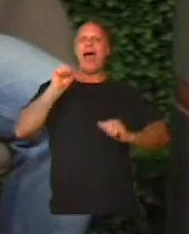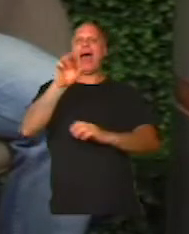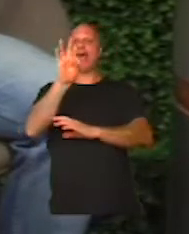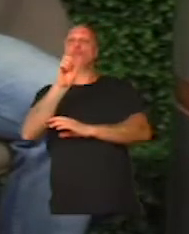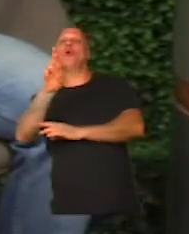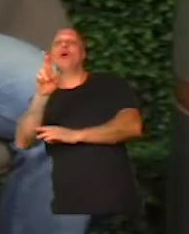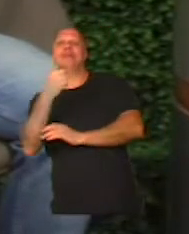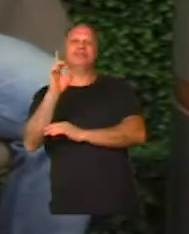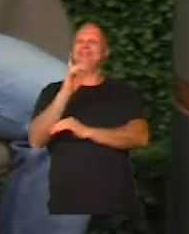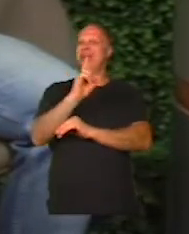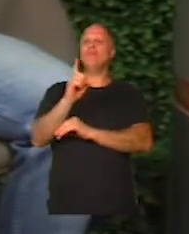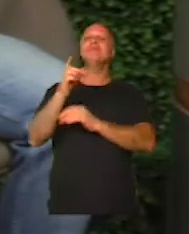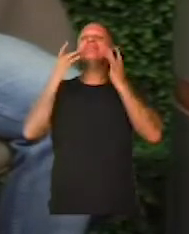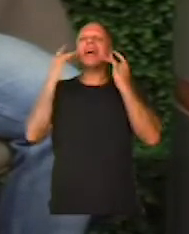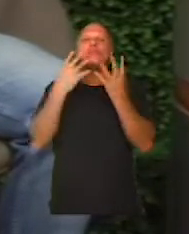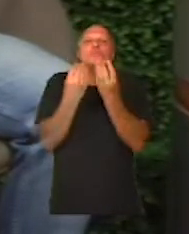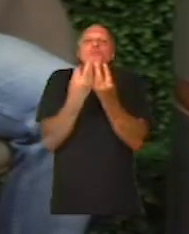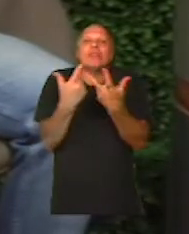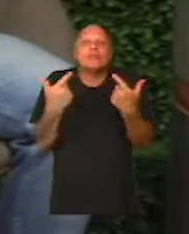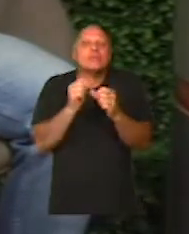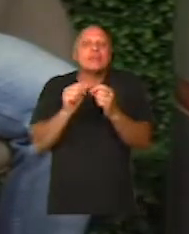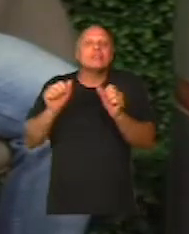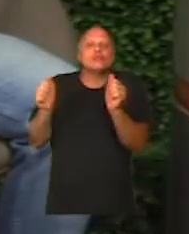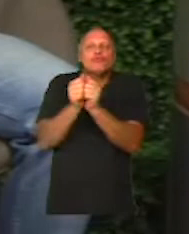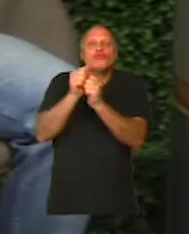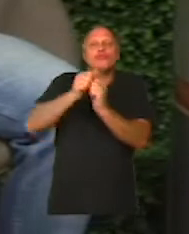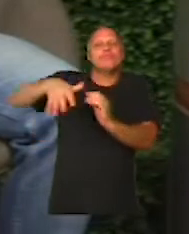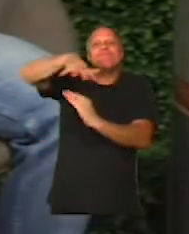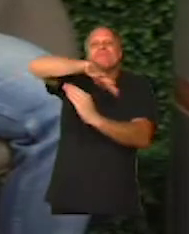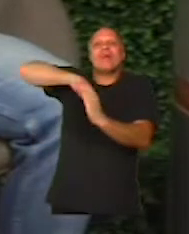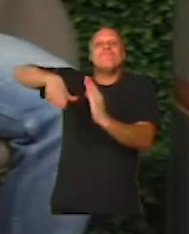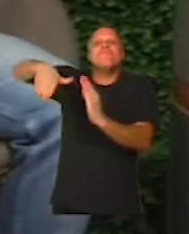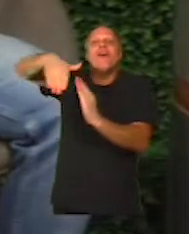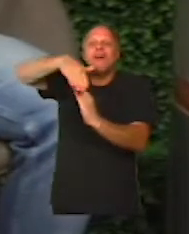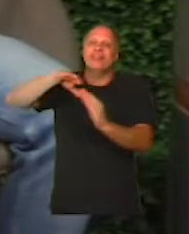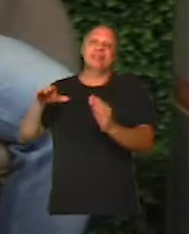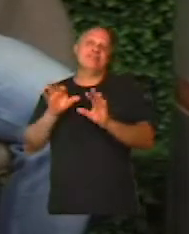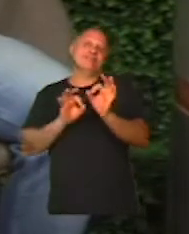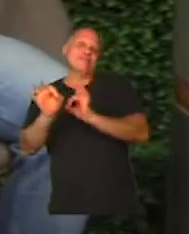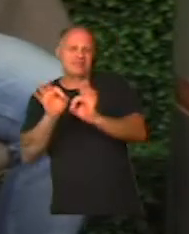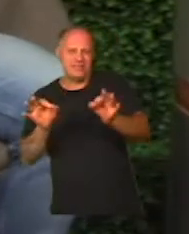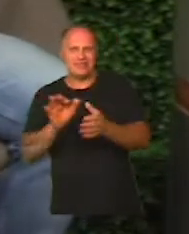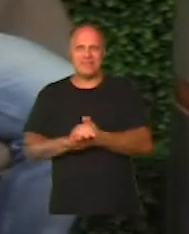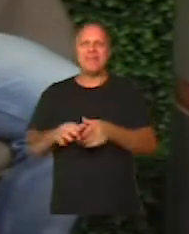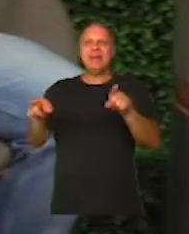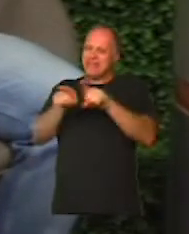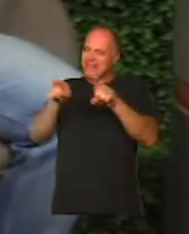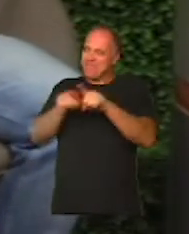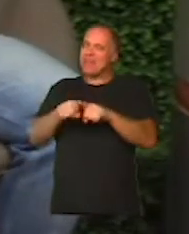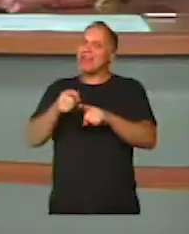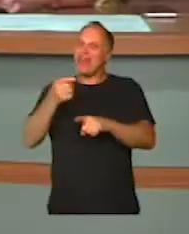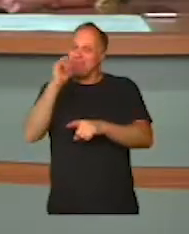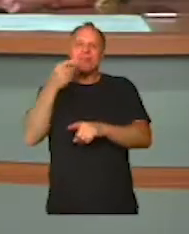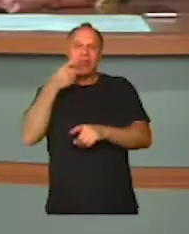O teatro é isso, né? É um mundo de magia, né? É um mundo que tu consegue fazer tudo que tu quer, tu faz ali dentro. E sem contar que também dentro do grupo,